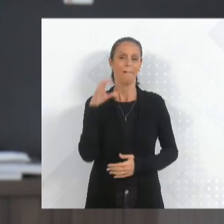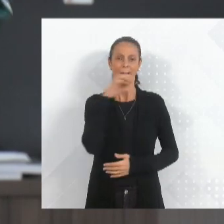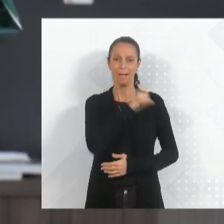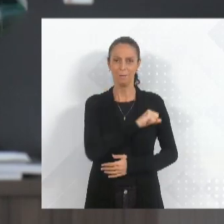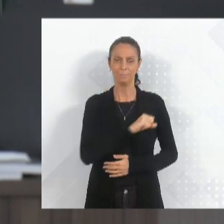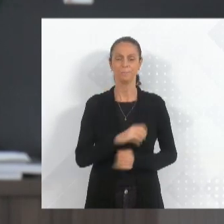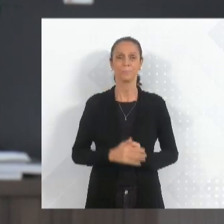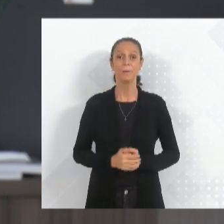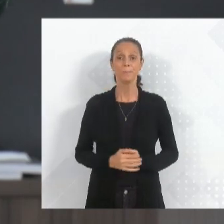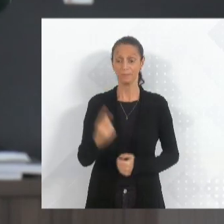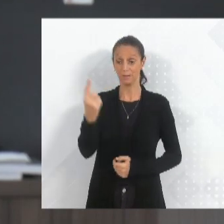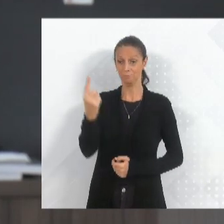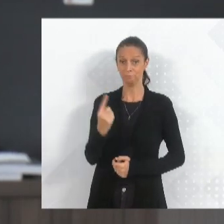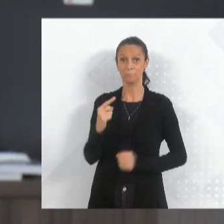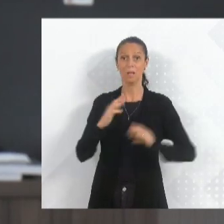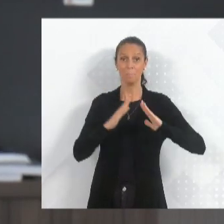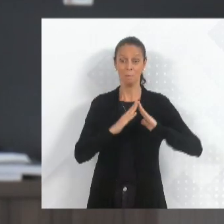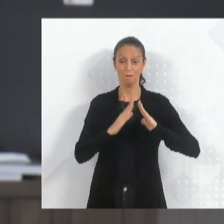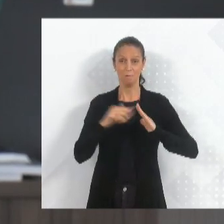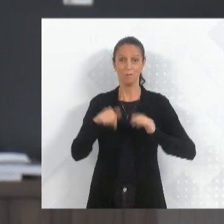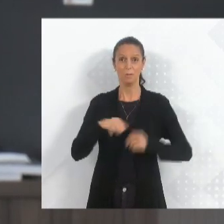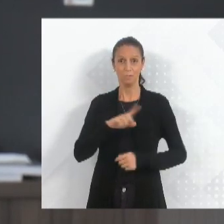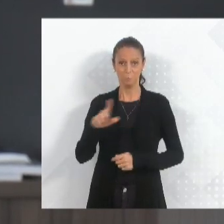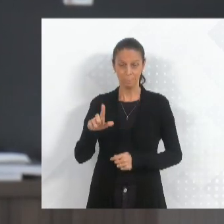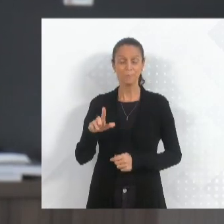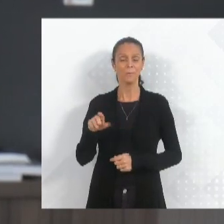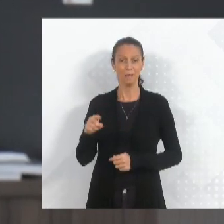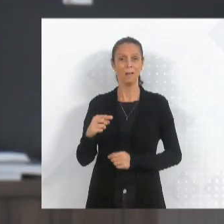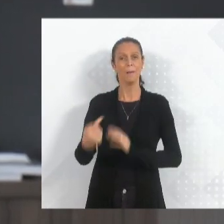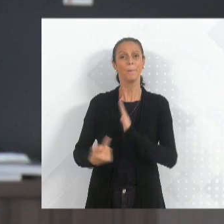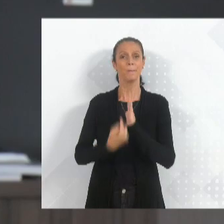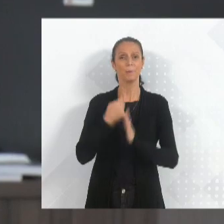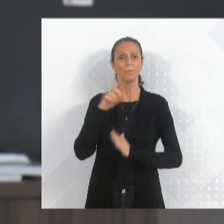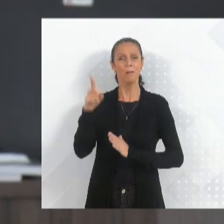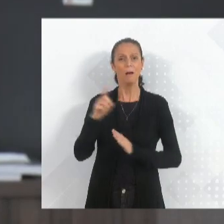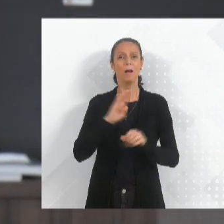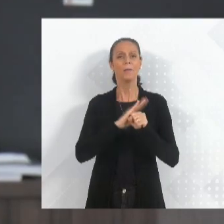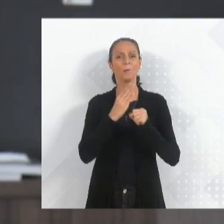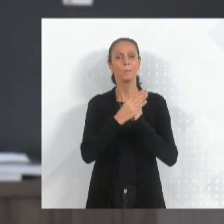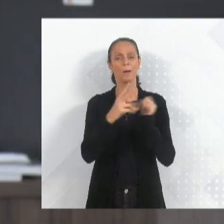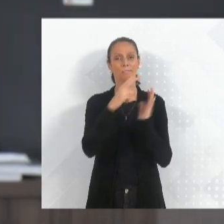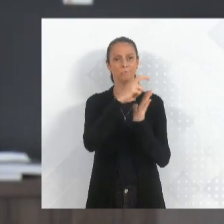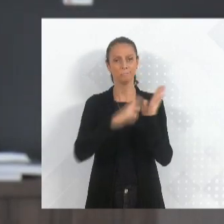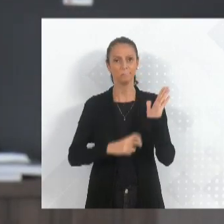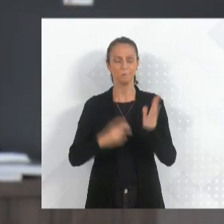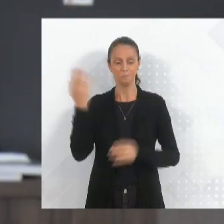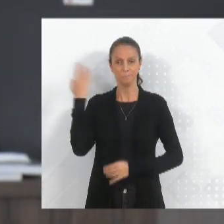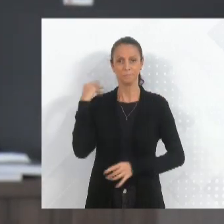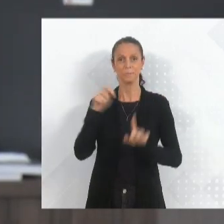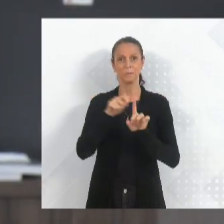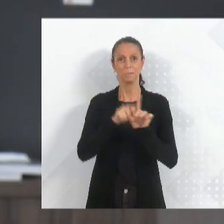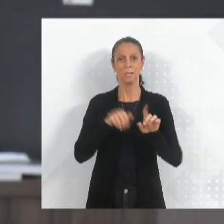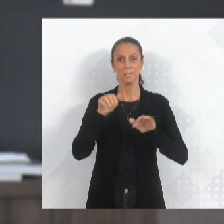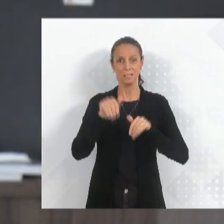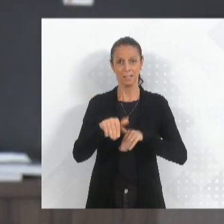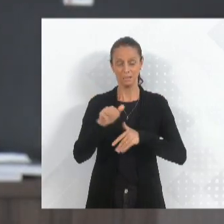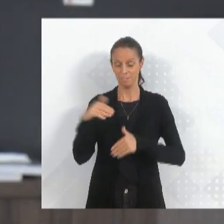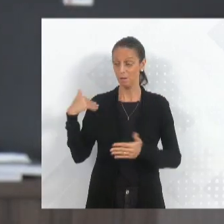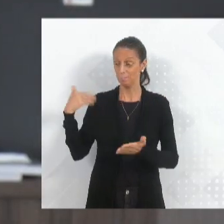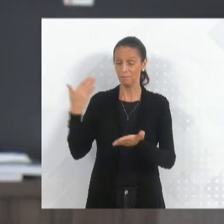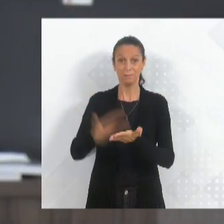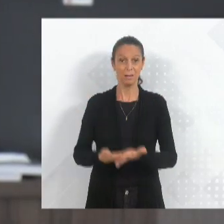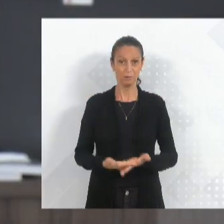nos procurou, a Aline, que mora na rua Hermógenes da Silva, lá na Escola Agrícola. Desde setembro de 2023, eles estão